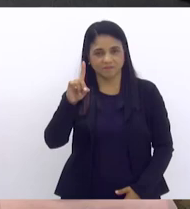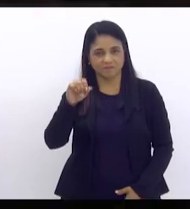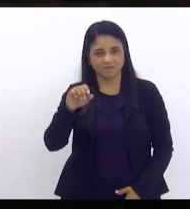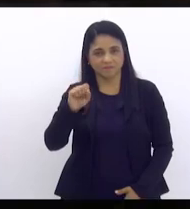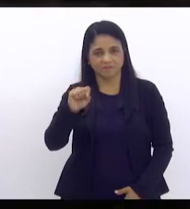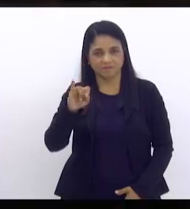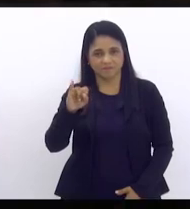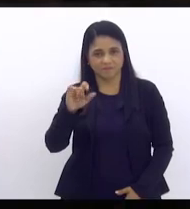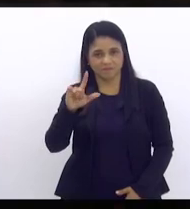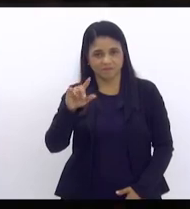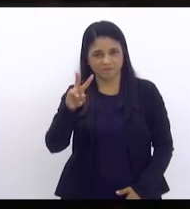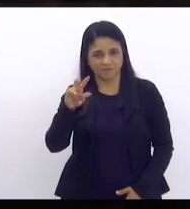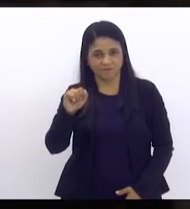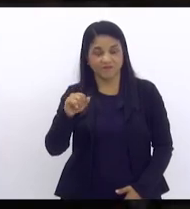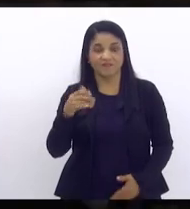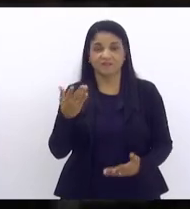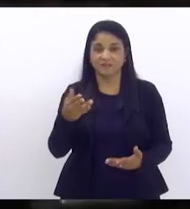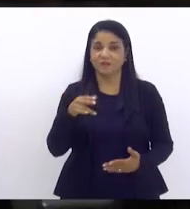Irmãos,